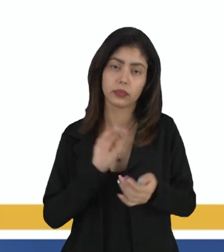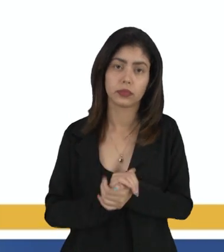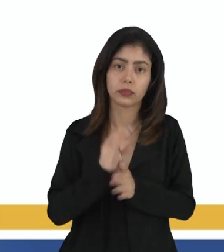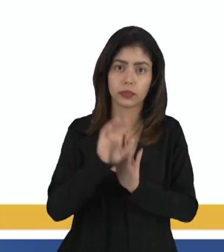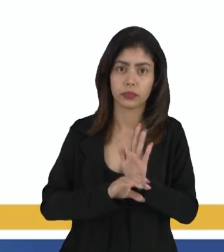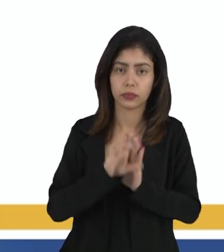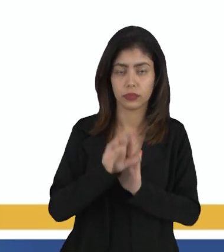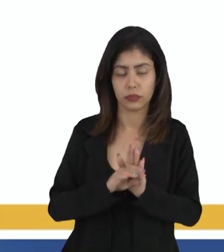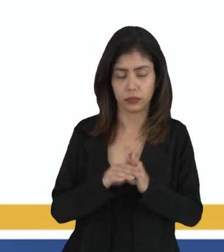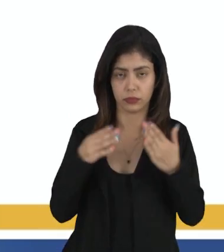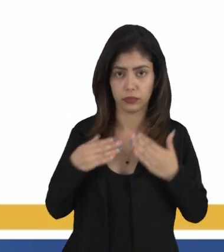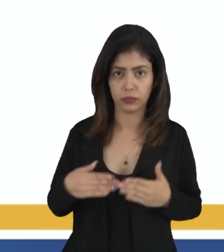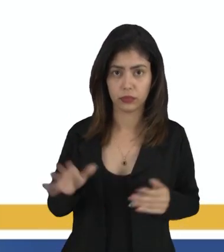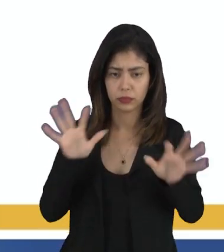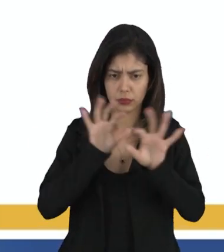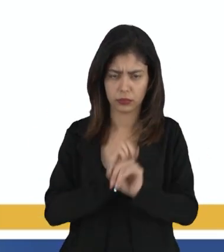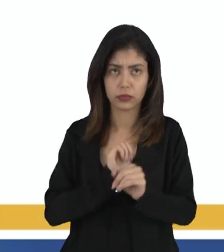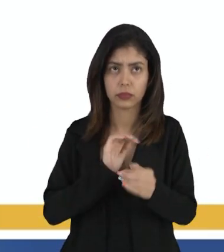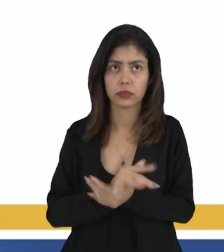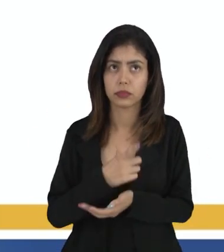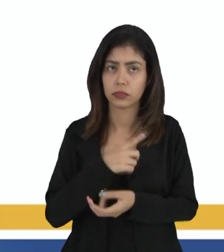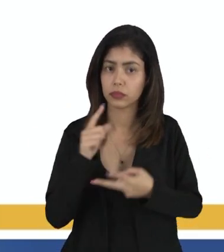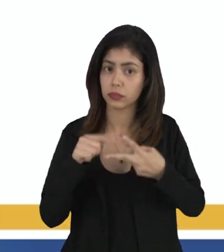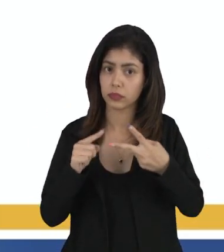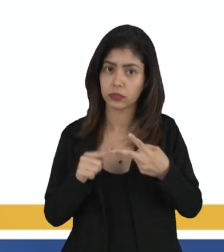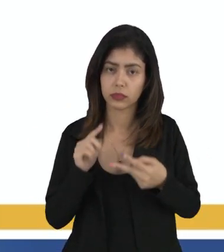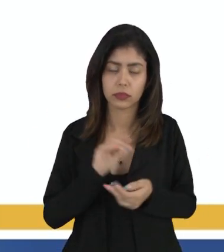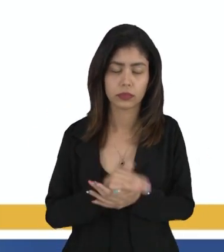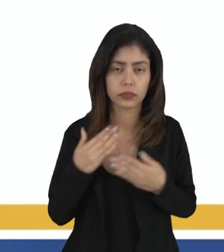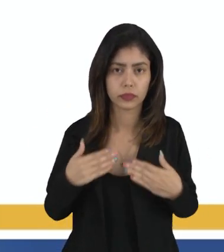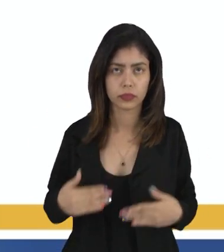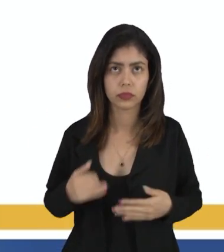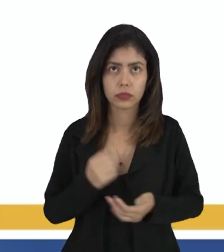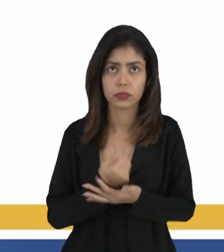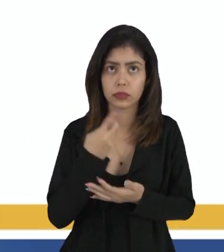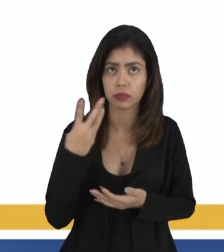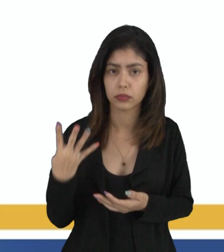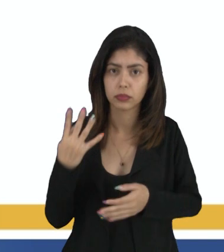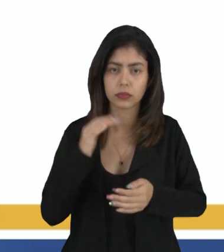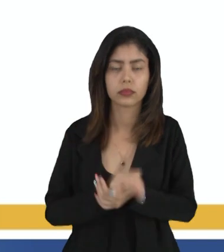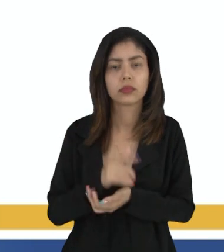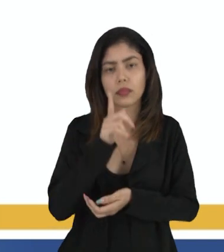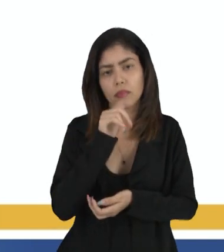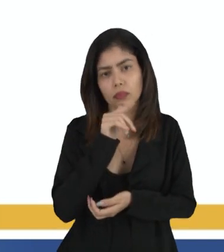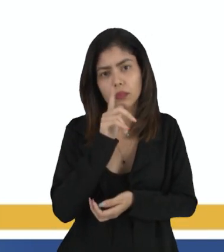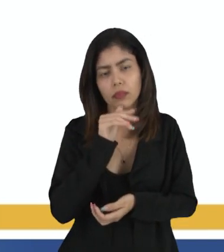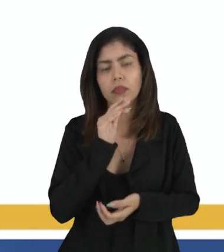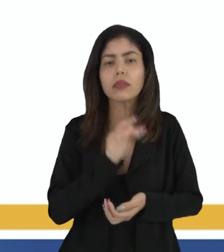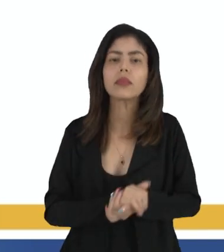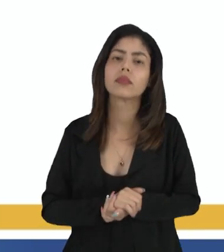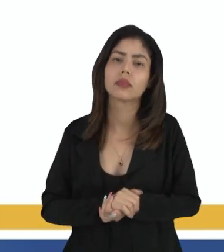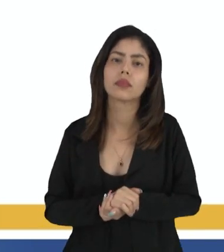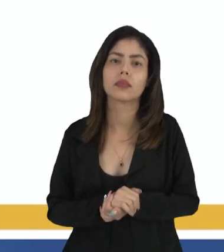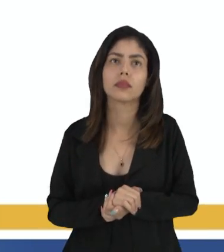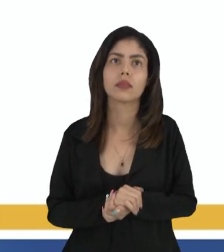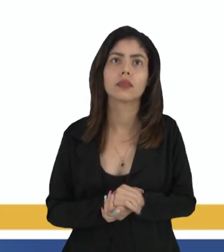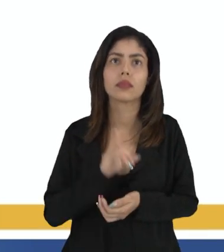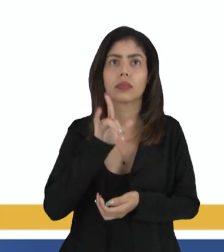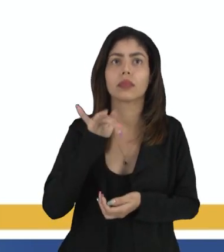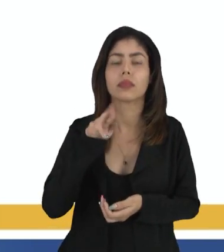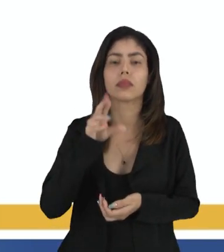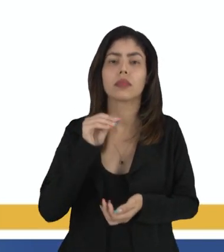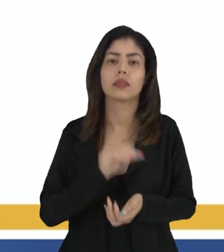negro. Então diz assim: tem-se dois corpos com a mesma quantidade de água, um